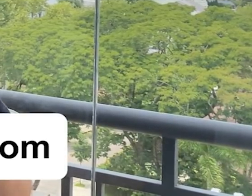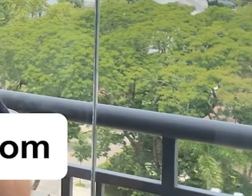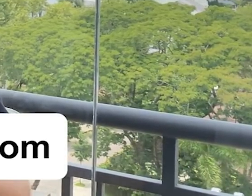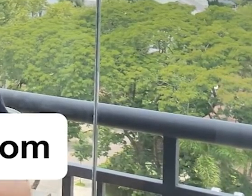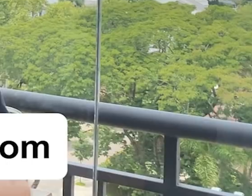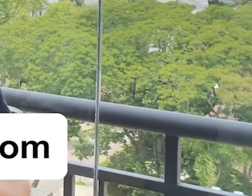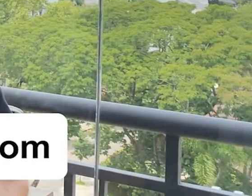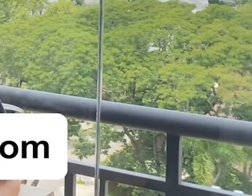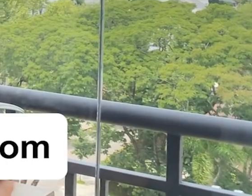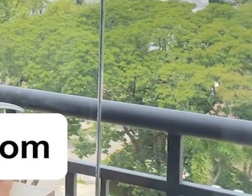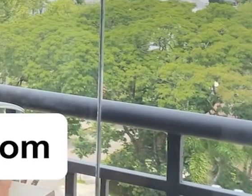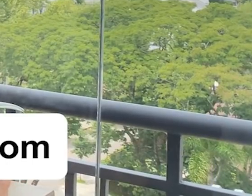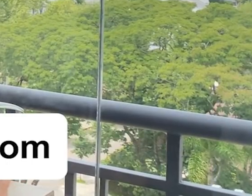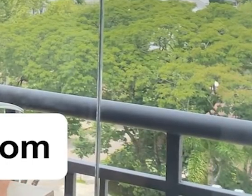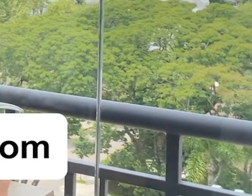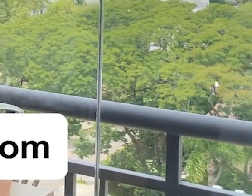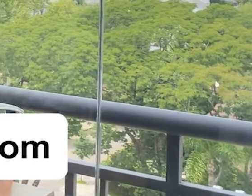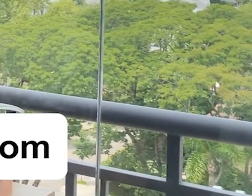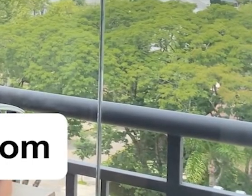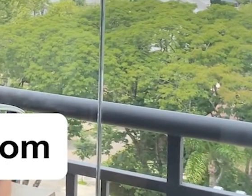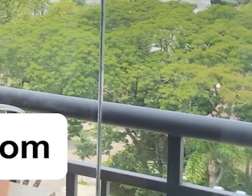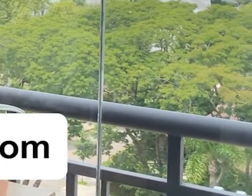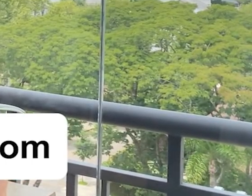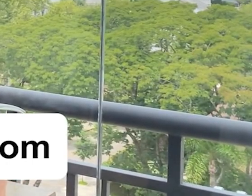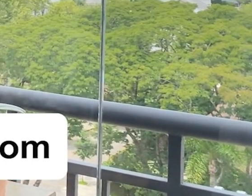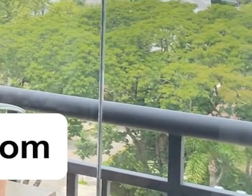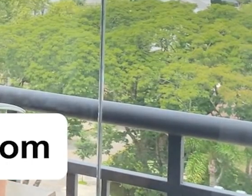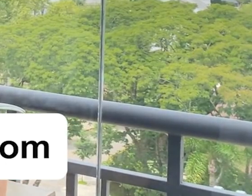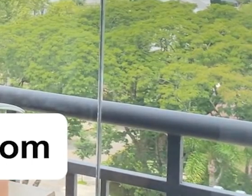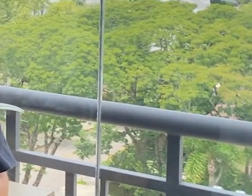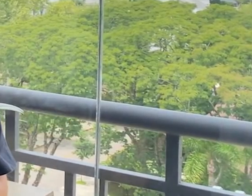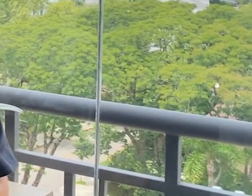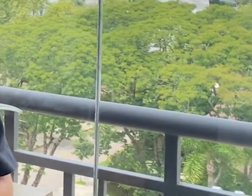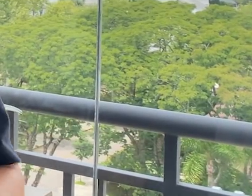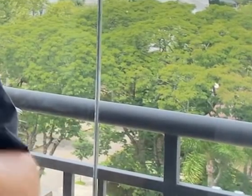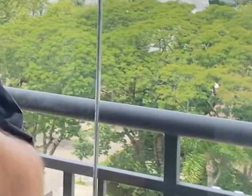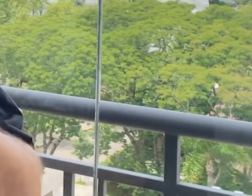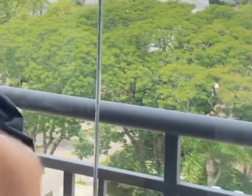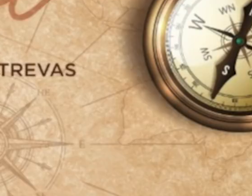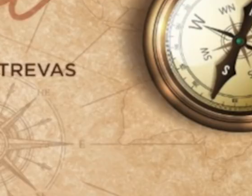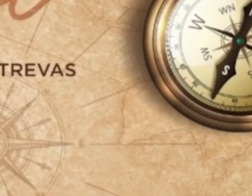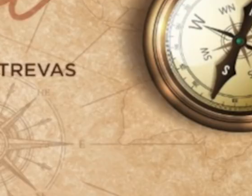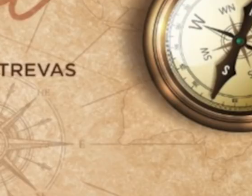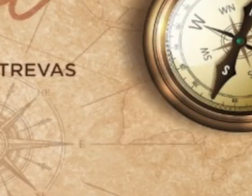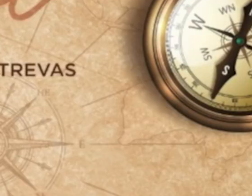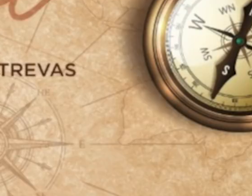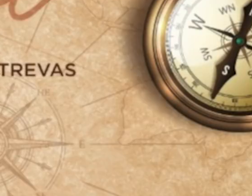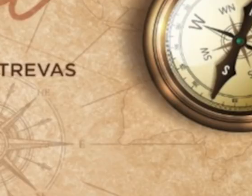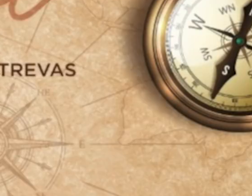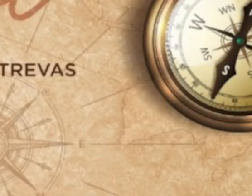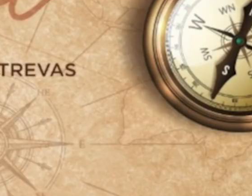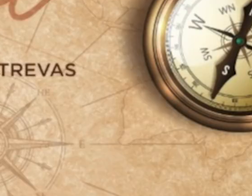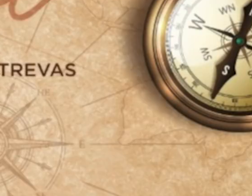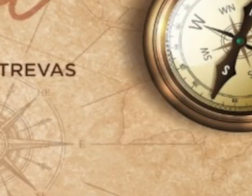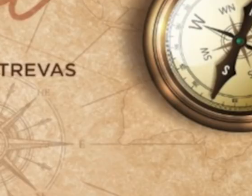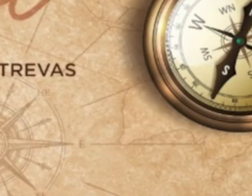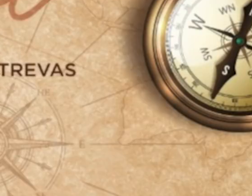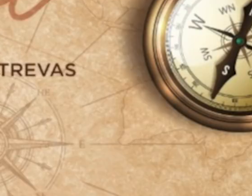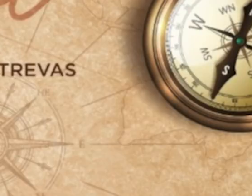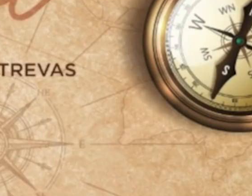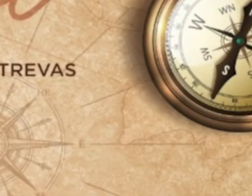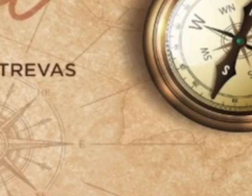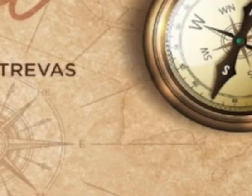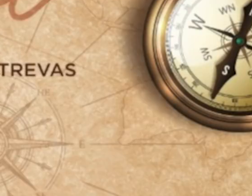hotel e refeições, com pensão completa, e vai ter o outro plano com o curso. Você vai ser muito abençoado, mas